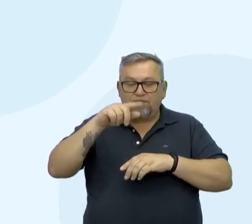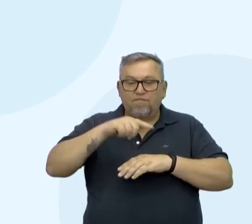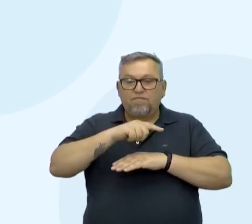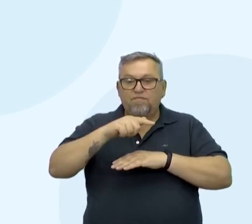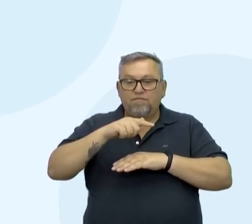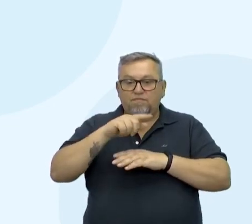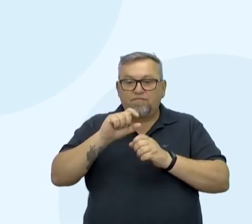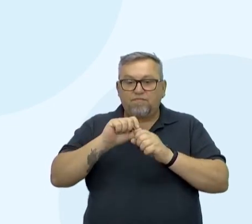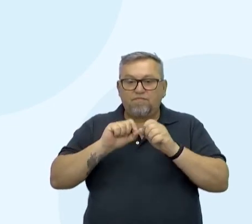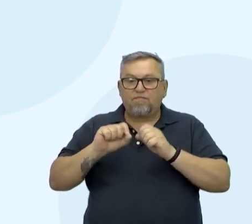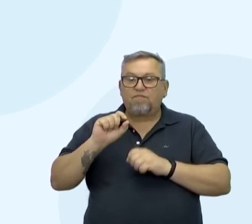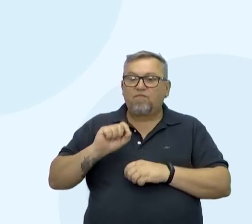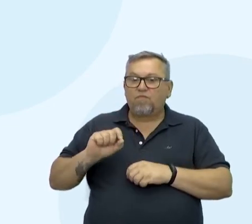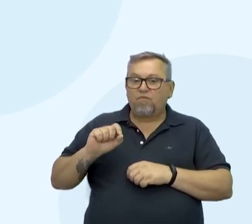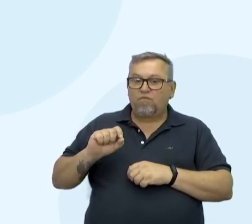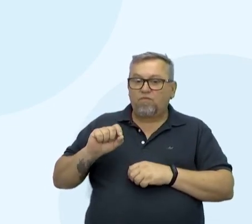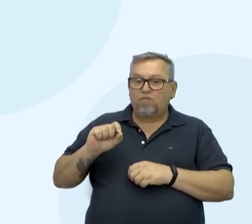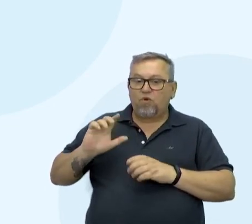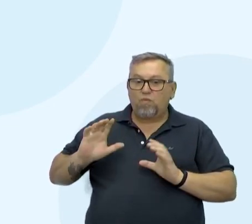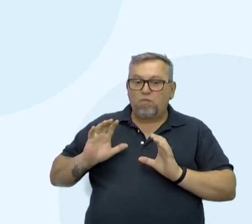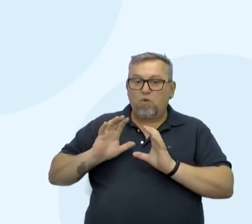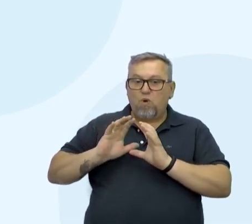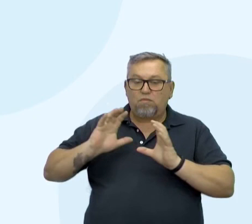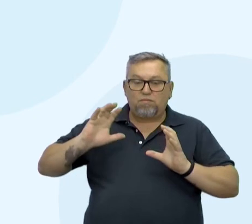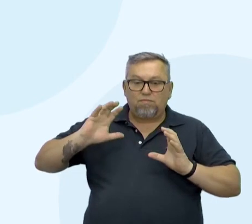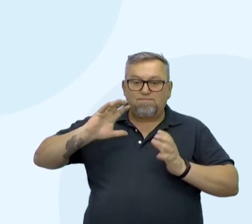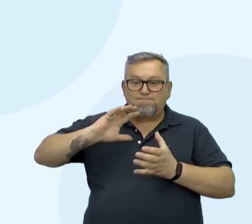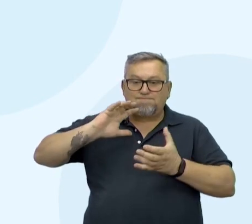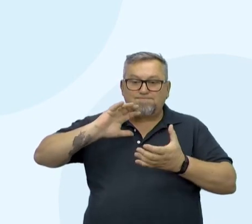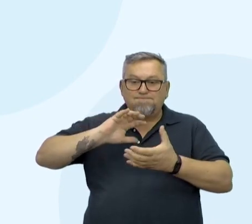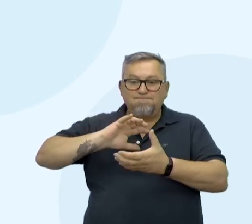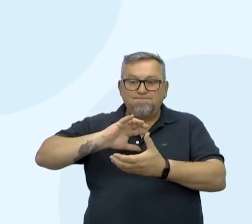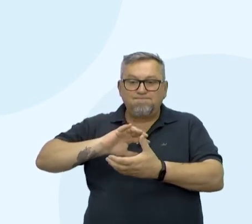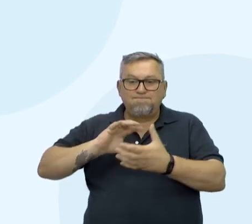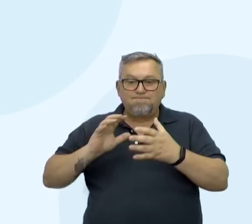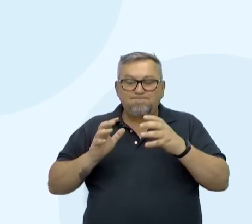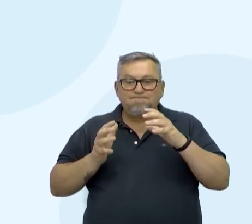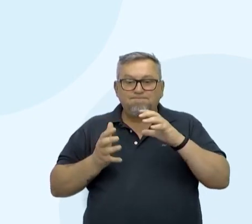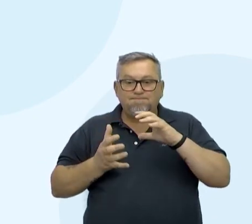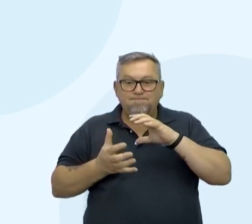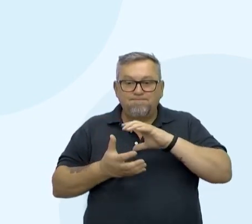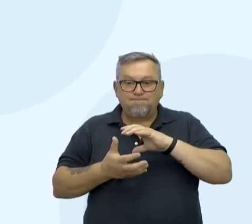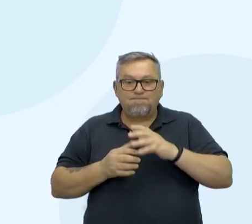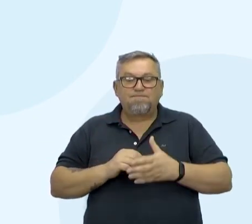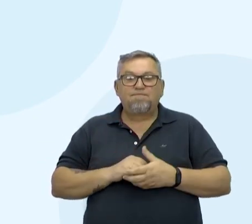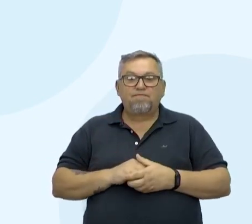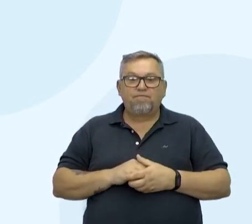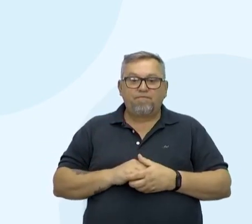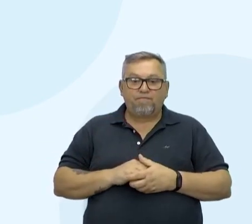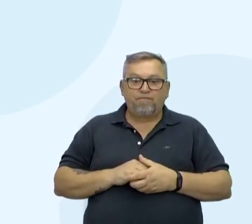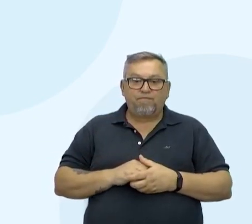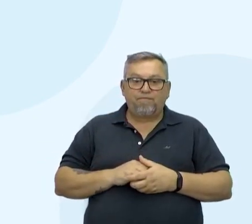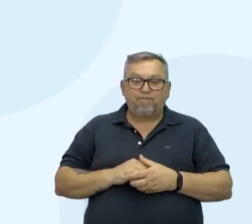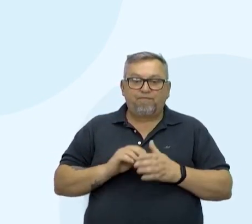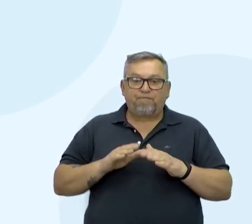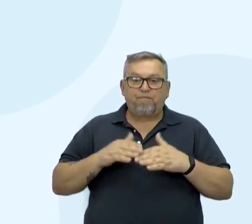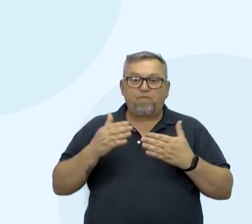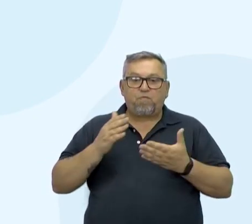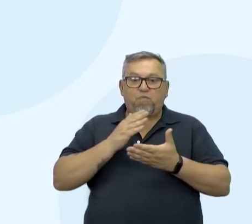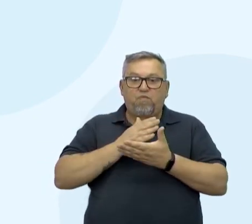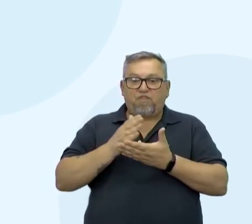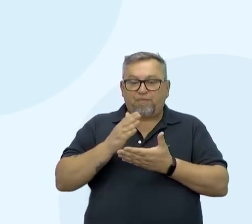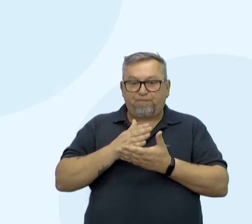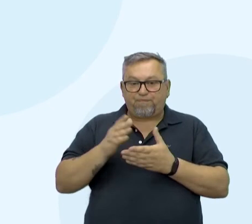está fazendo o quê? Jogando essa massa, pressionando o núcleo da estrela. Quando começa essa